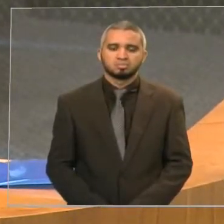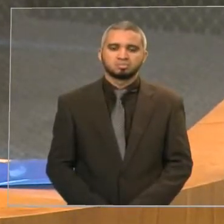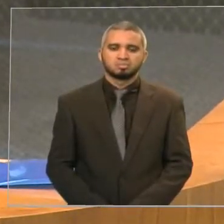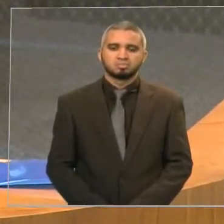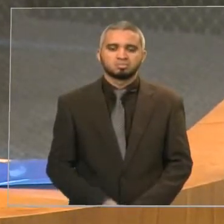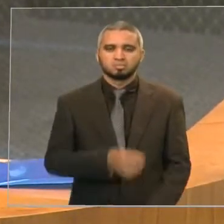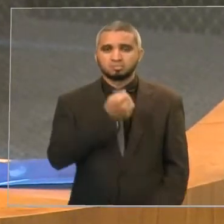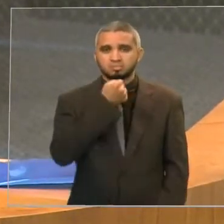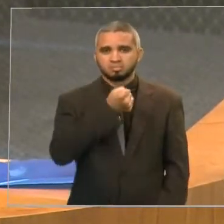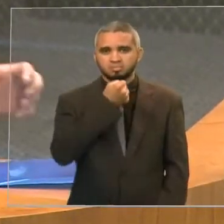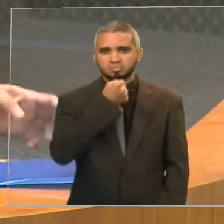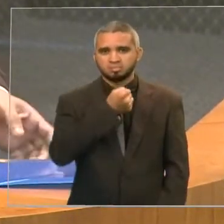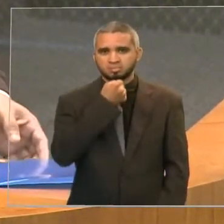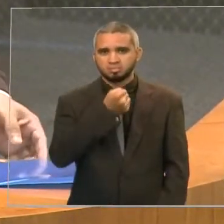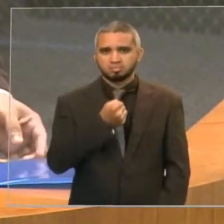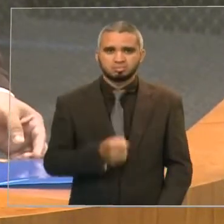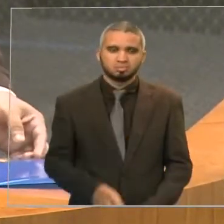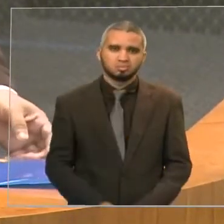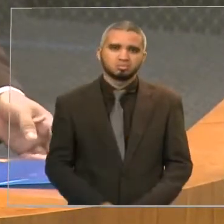imprensa,